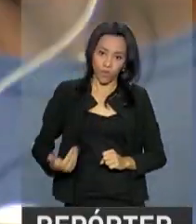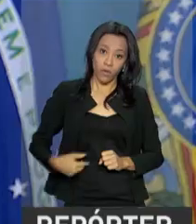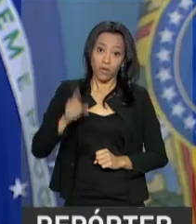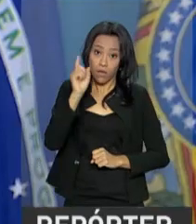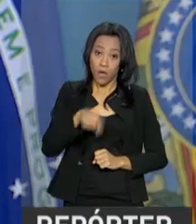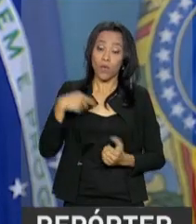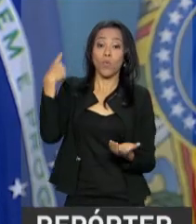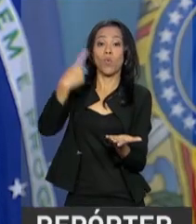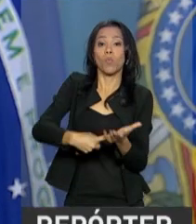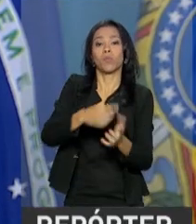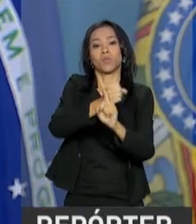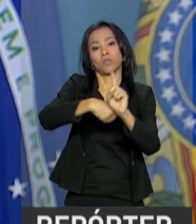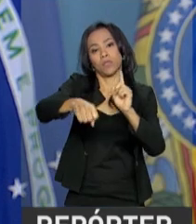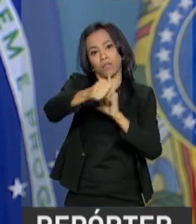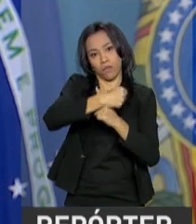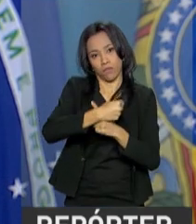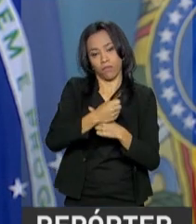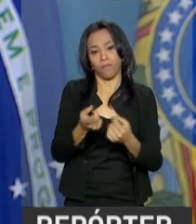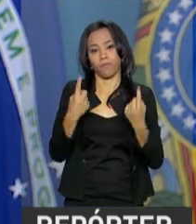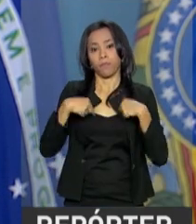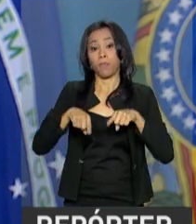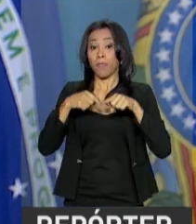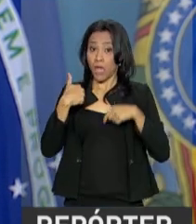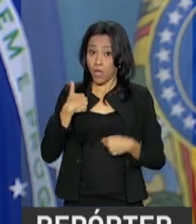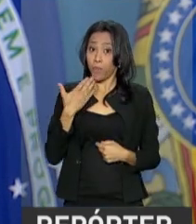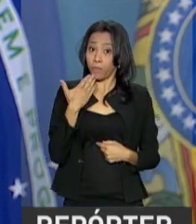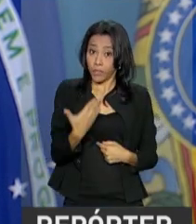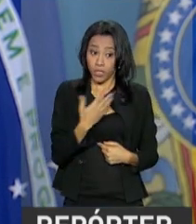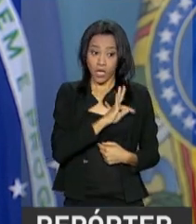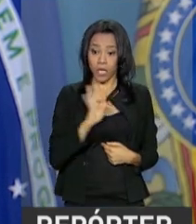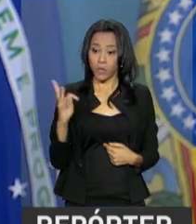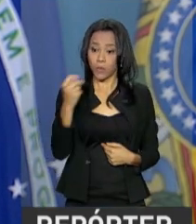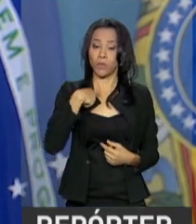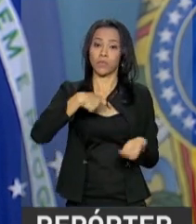social. Eu pedi a todos que assinassem esse documento,